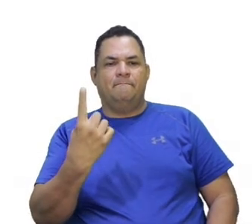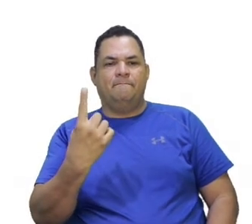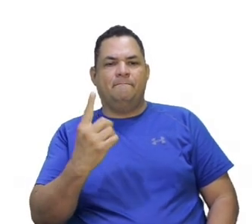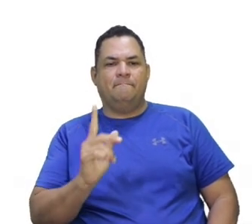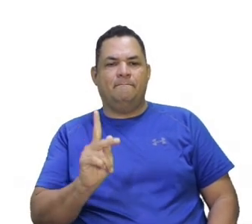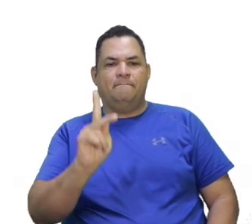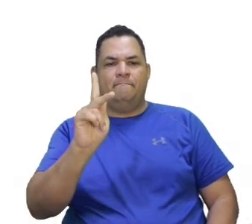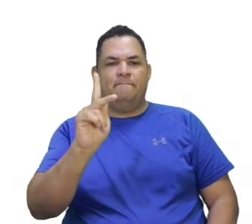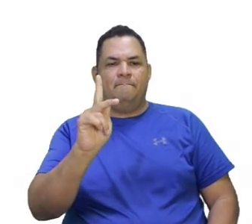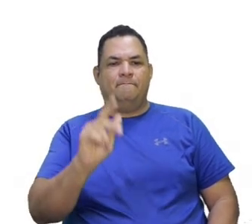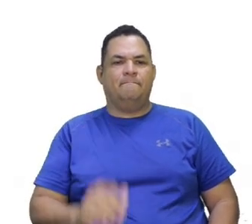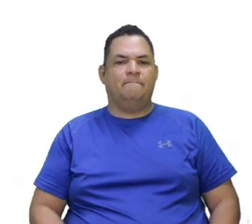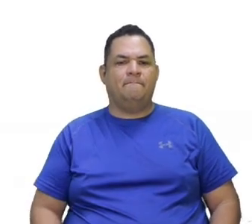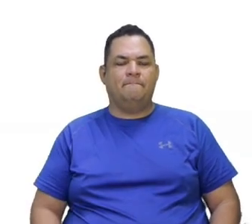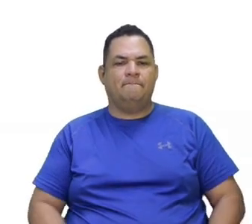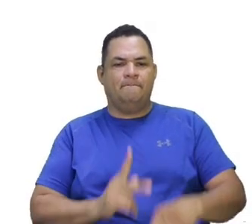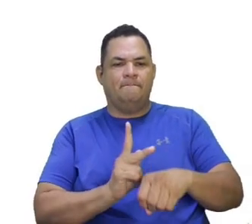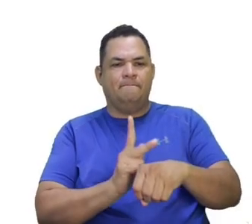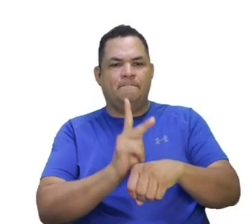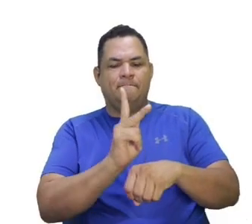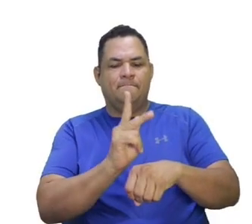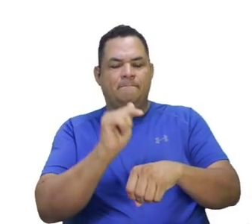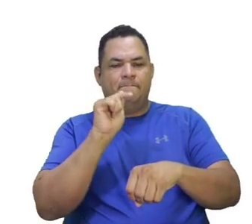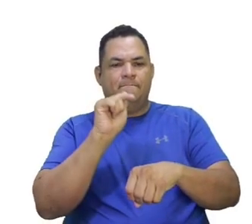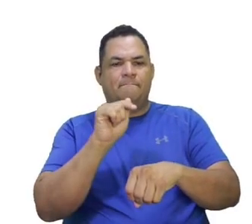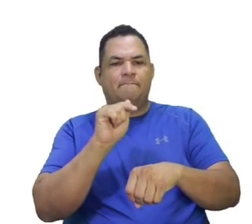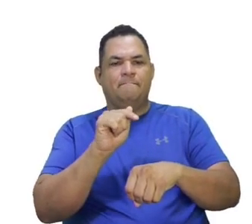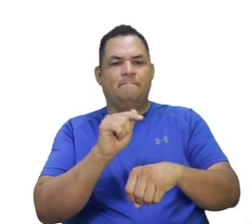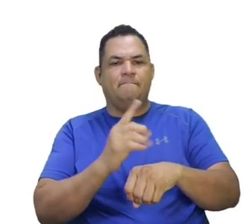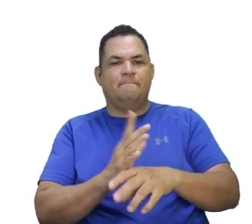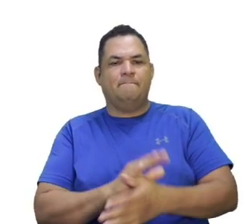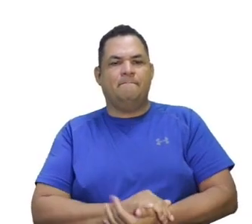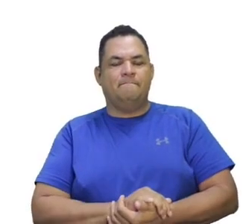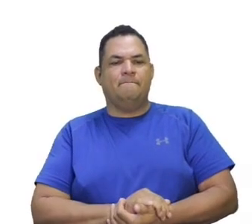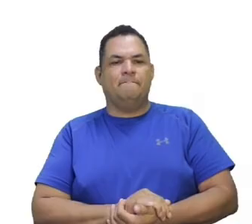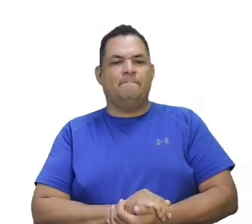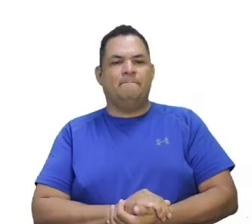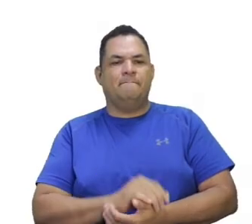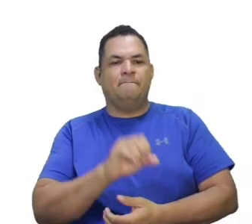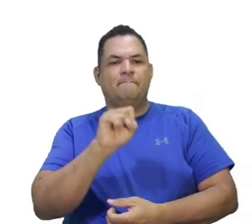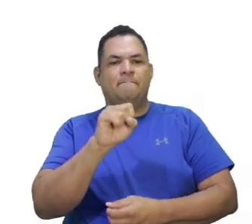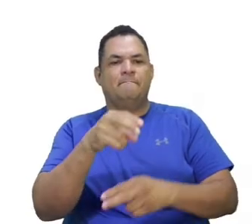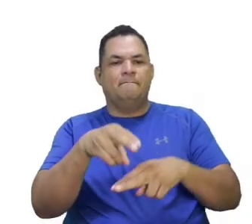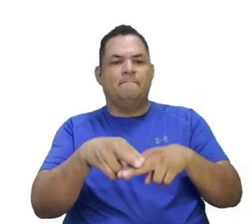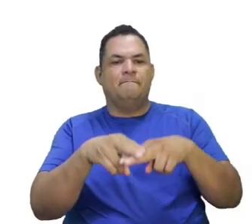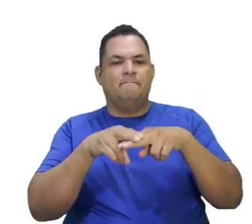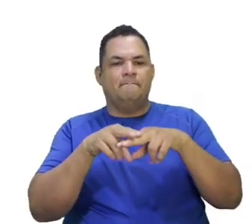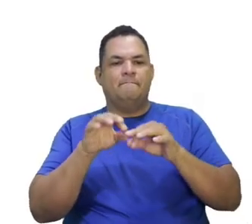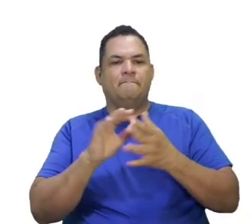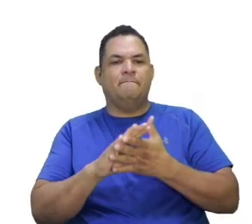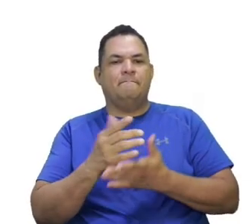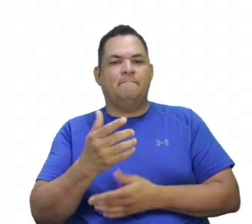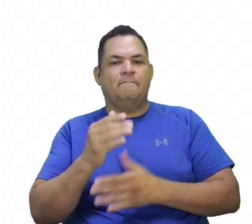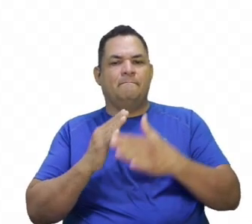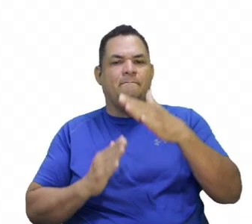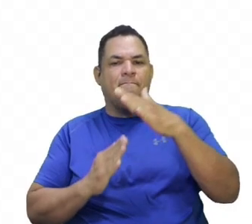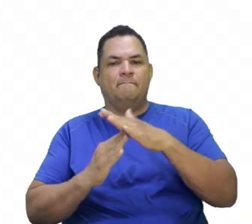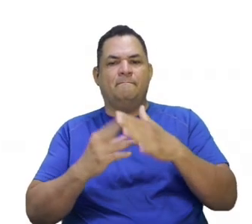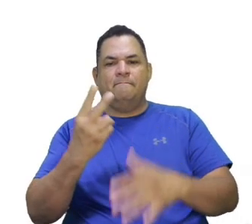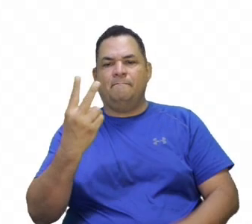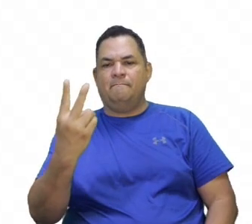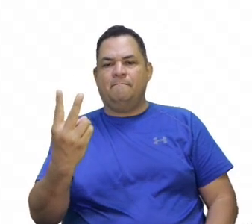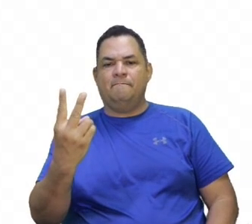camada K. Ela comporta apenas um subnível, que é o S, por isso que ela só tem no máximo